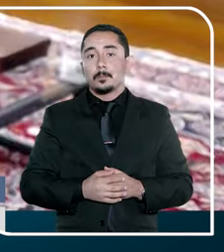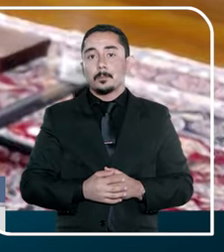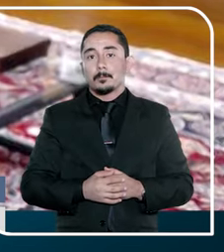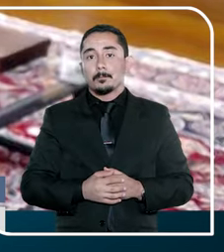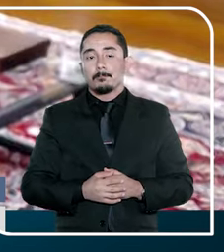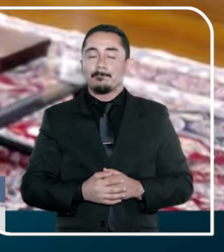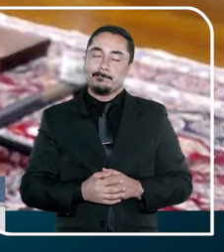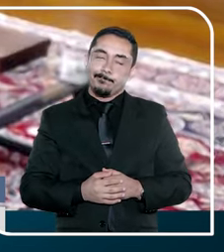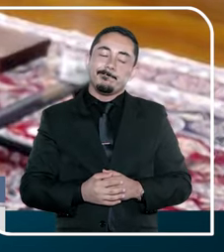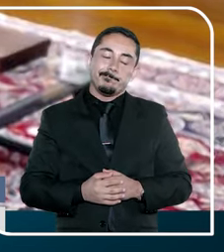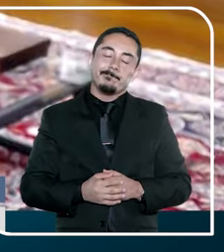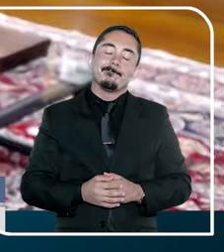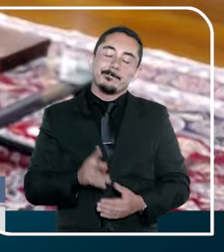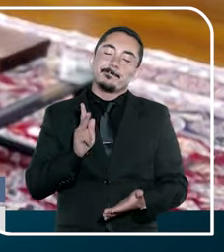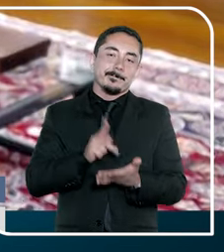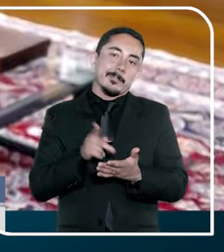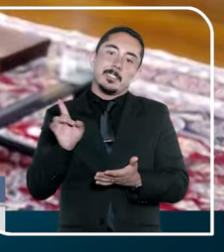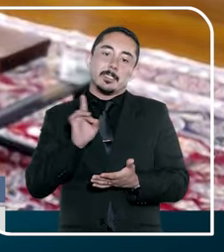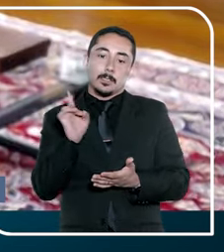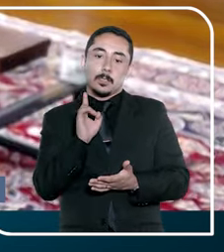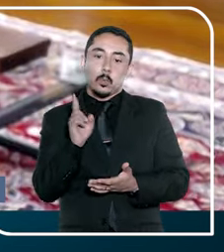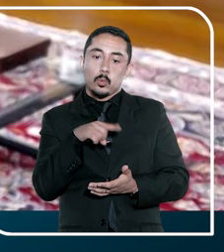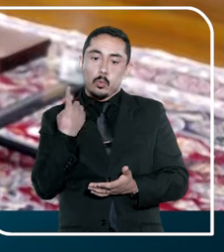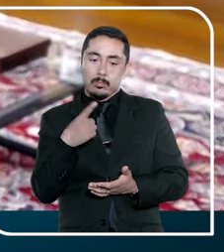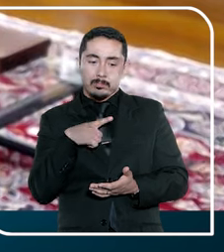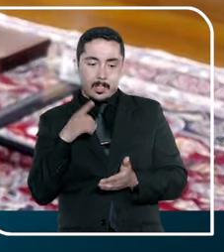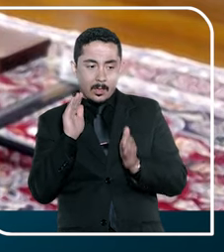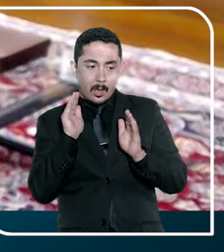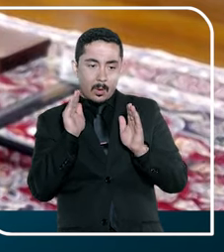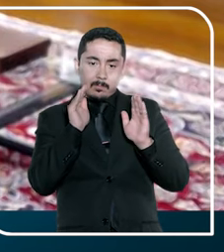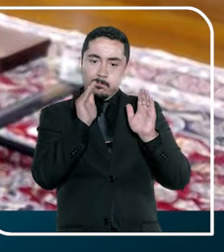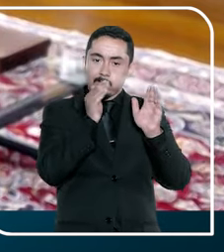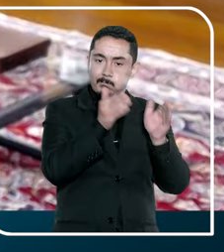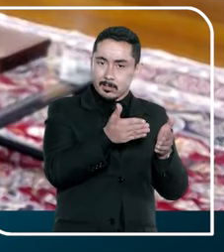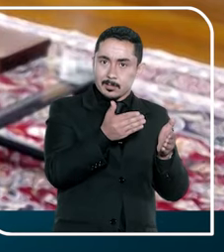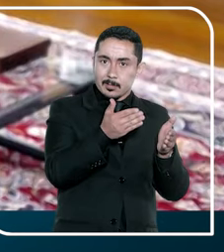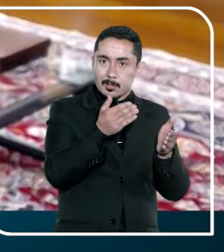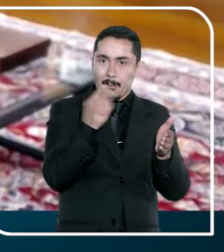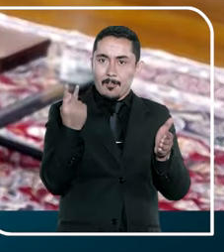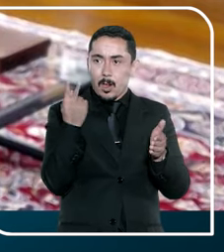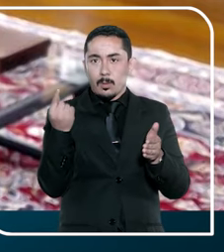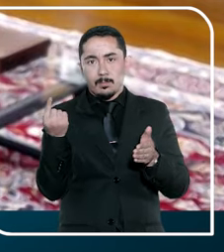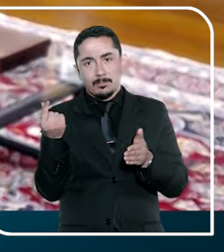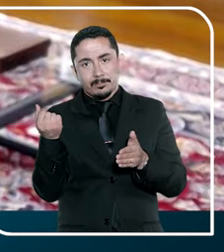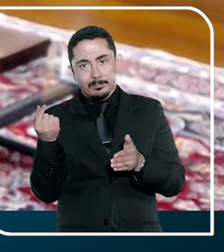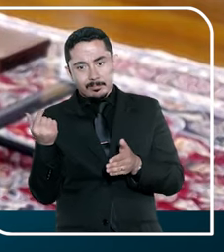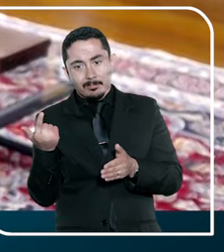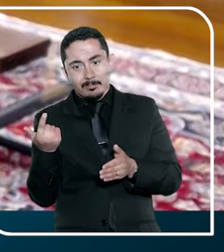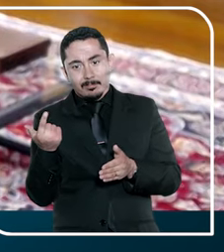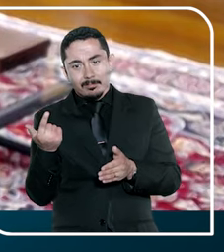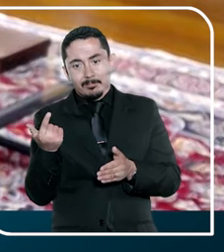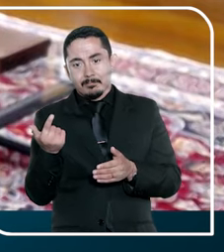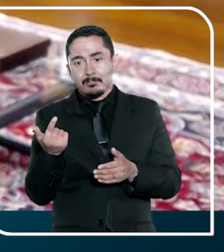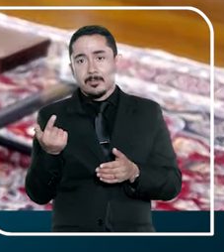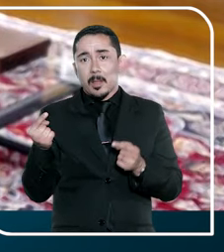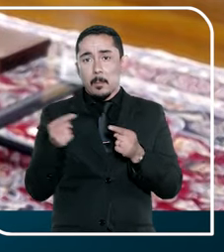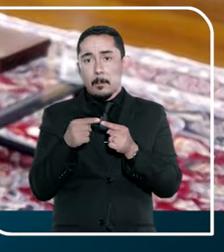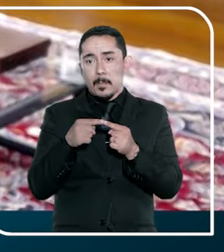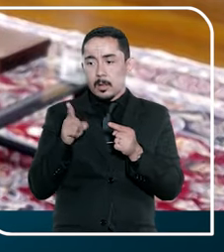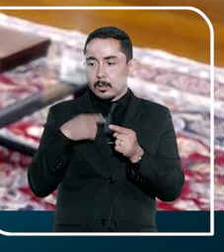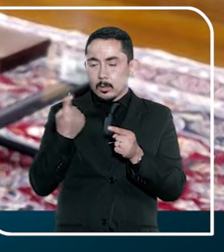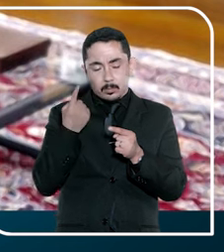uma uma objetividade monetária Digamos que nos leve a